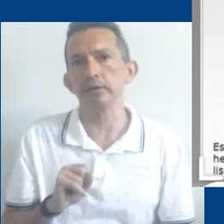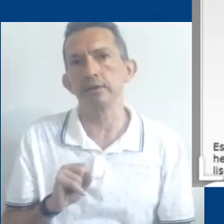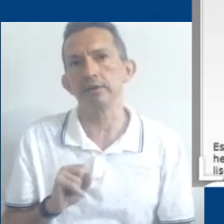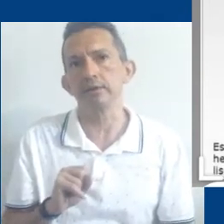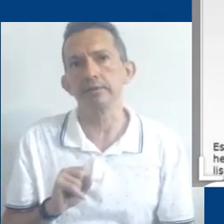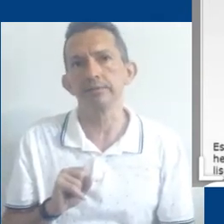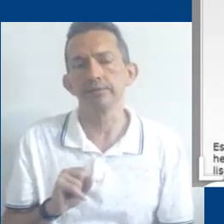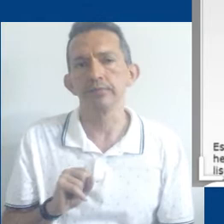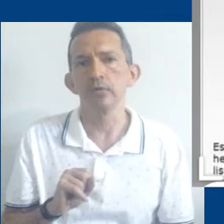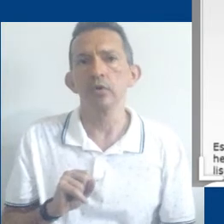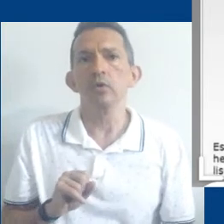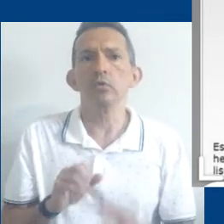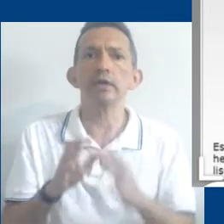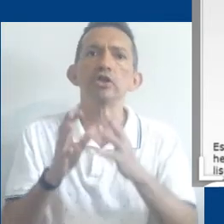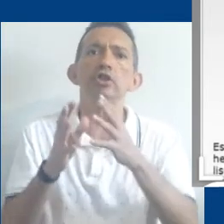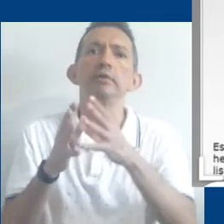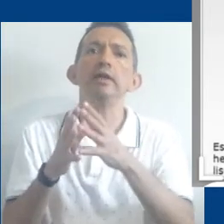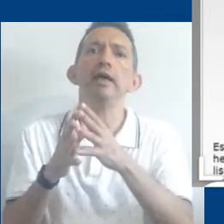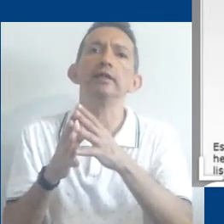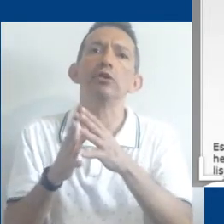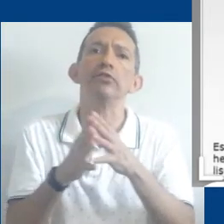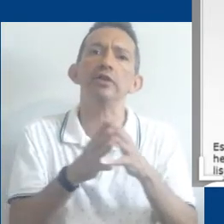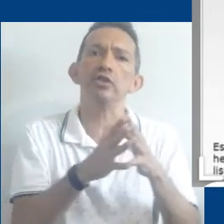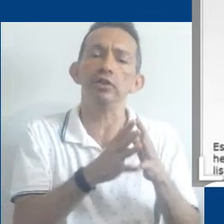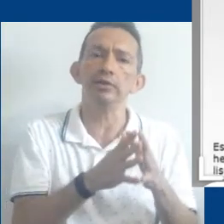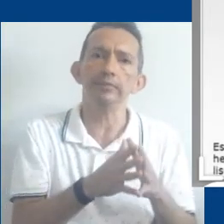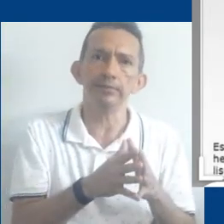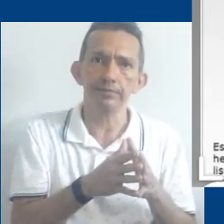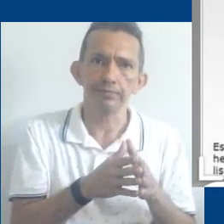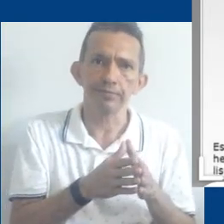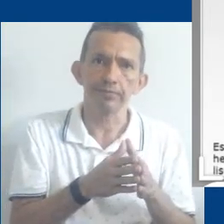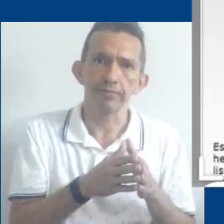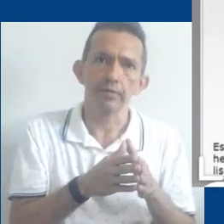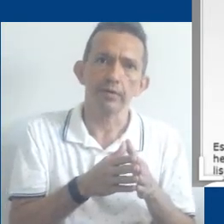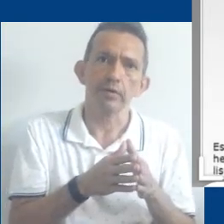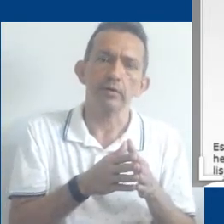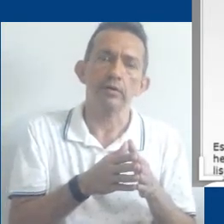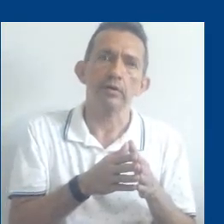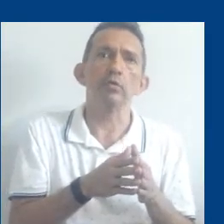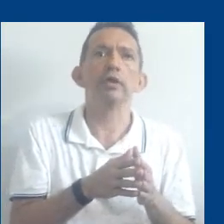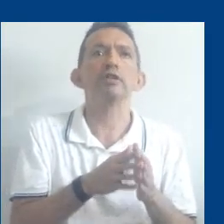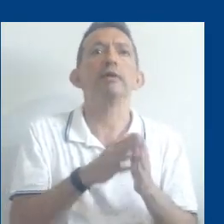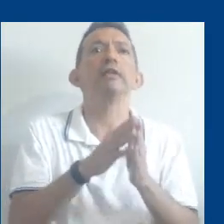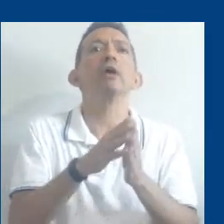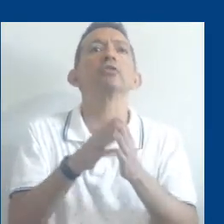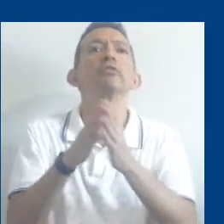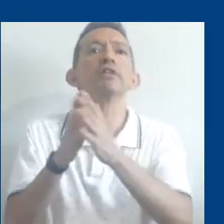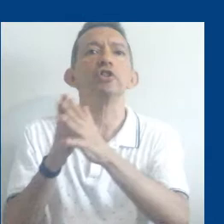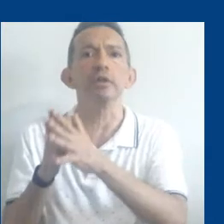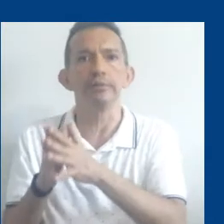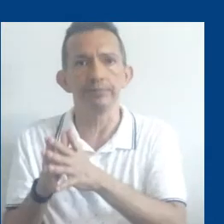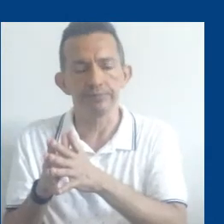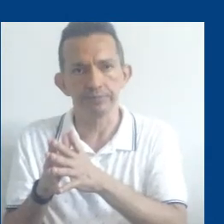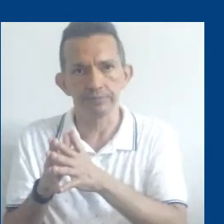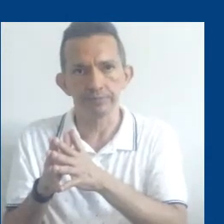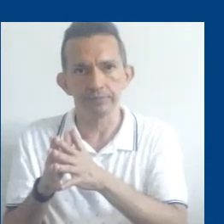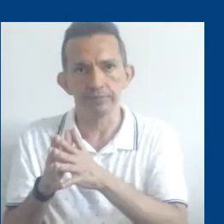Tá? Importante. Um que a gente chama de heterofagia e o outro que é chamado de